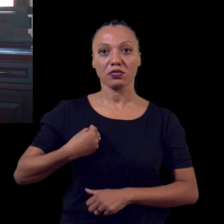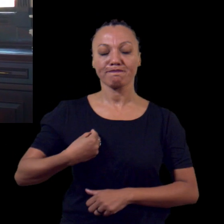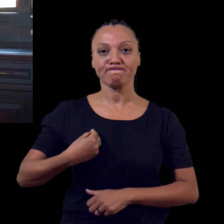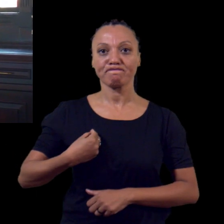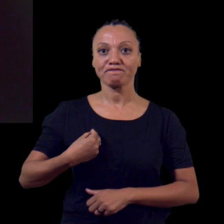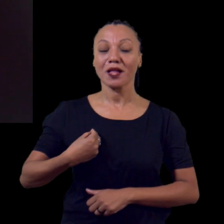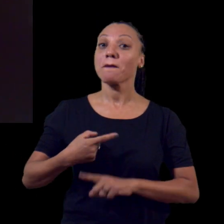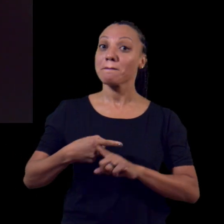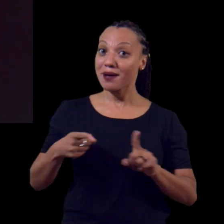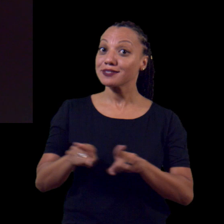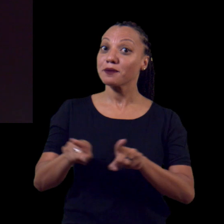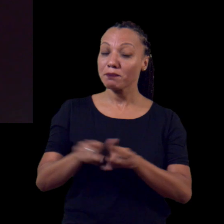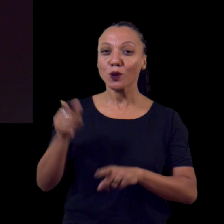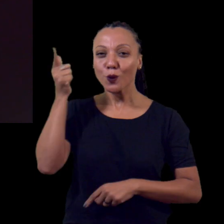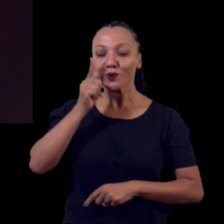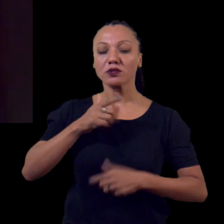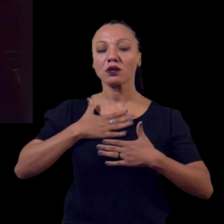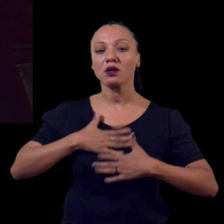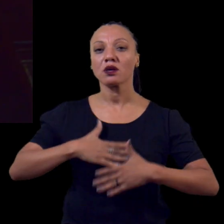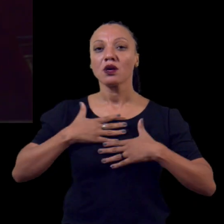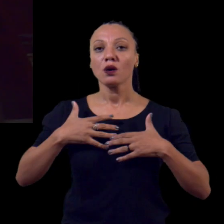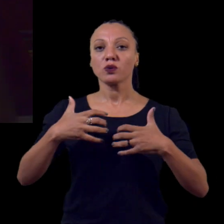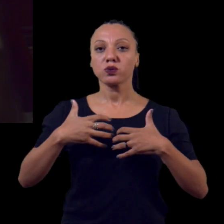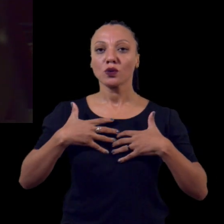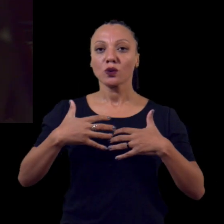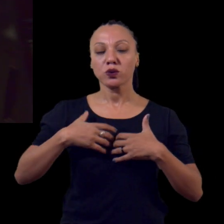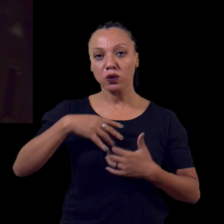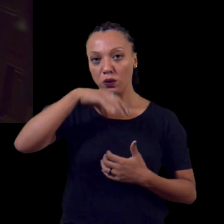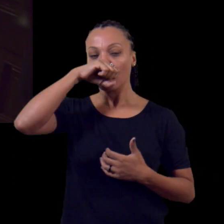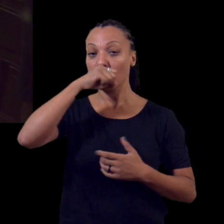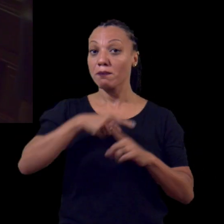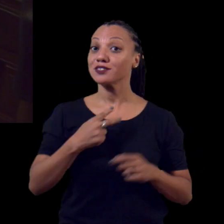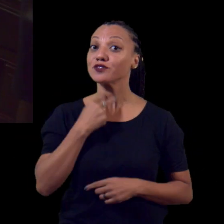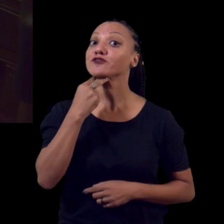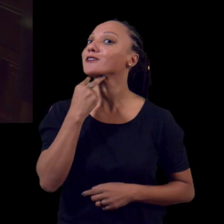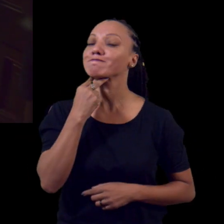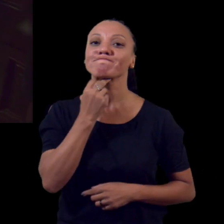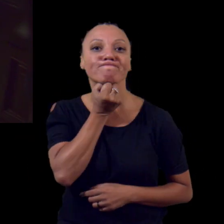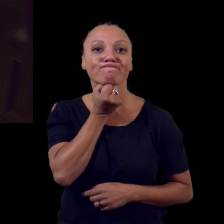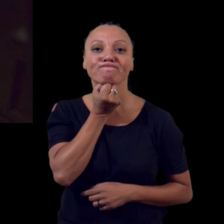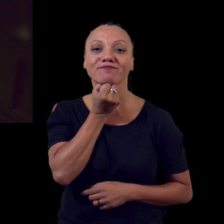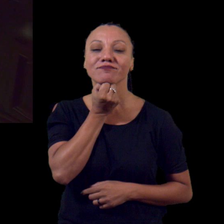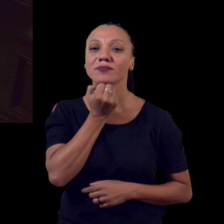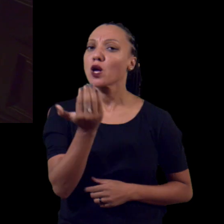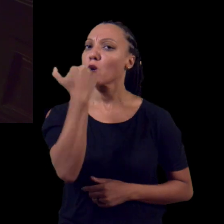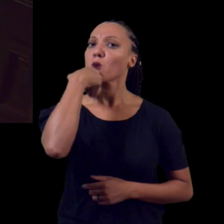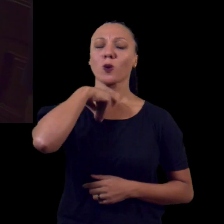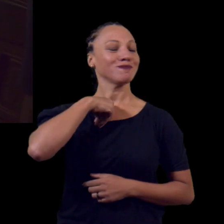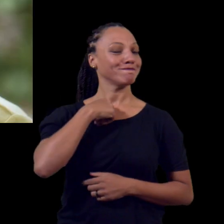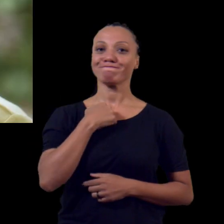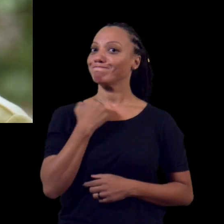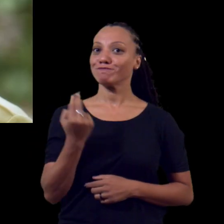perdi totalmente a voz. Parei de conseguir engolir e praticamente inviabilizou minhas saídas de casa. Eu não sei